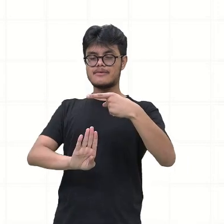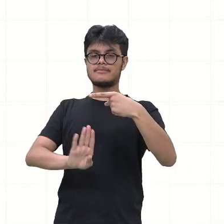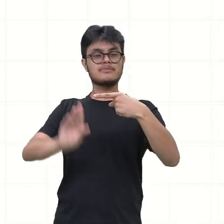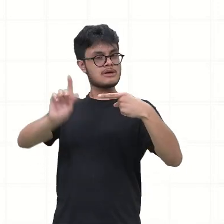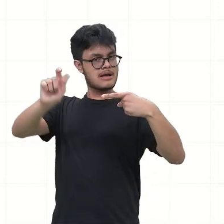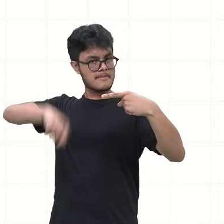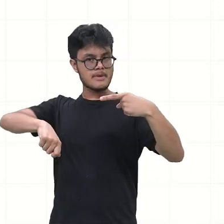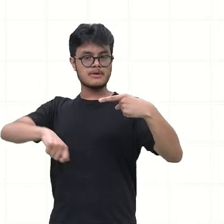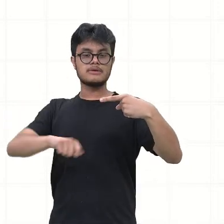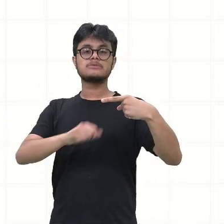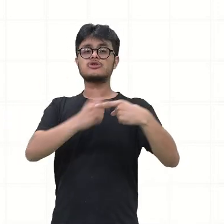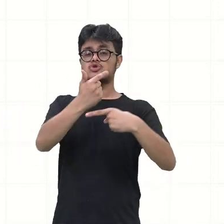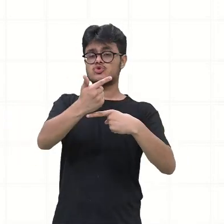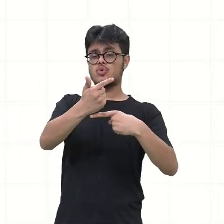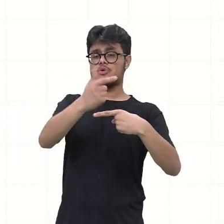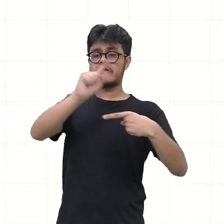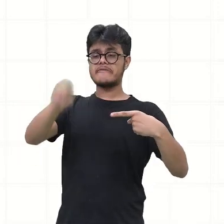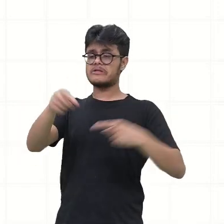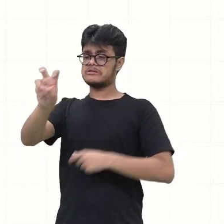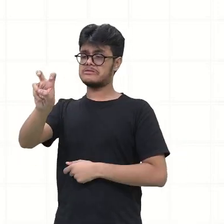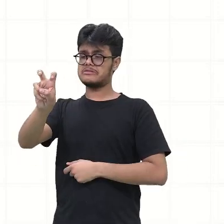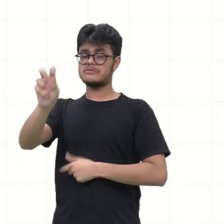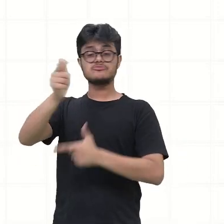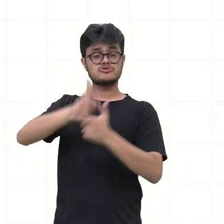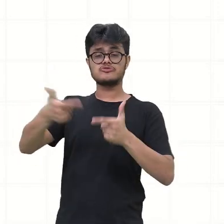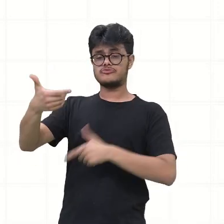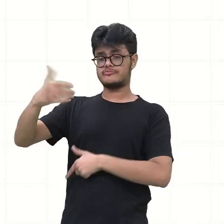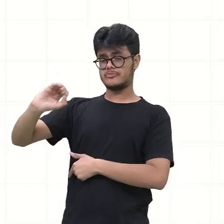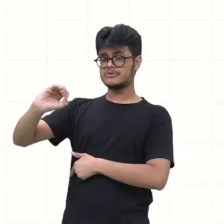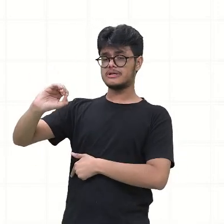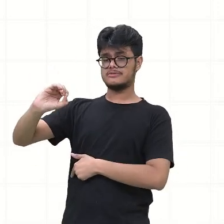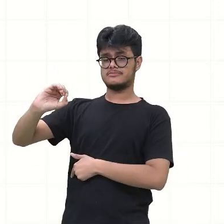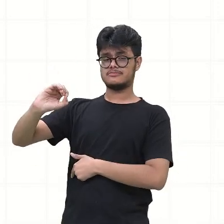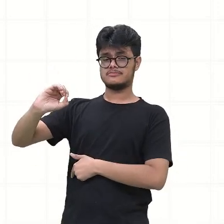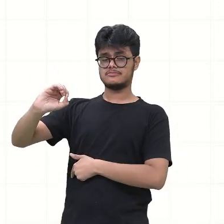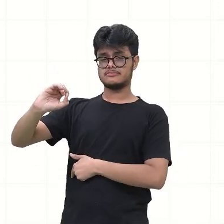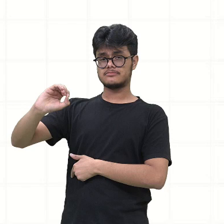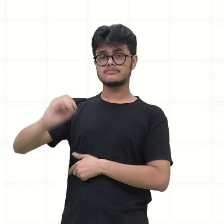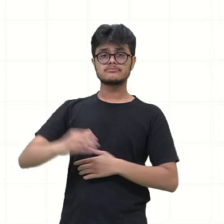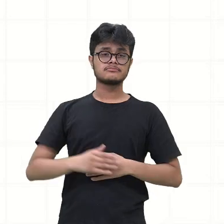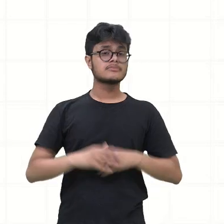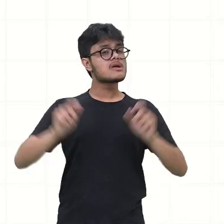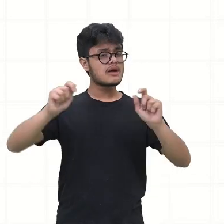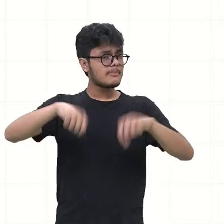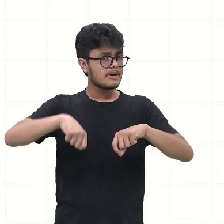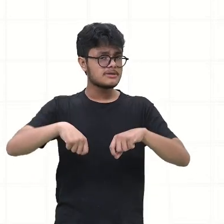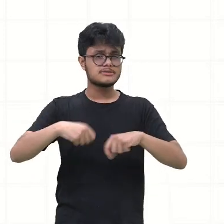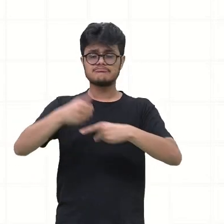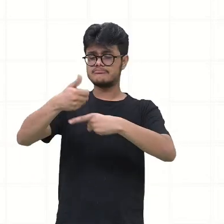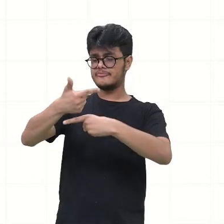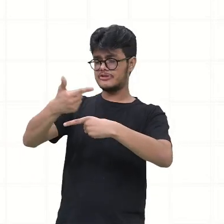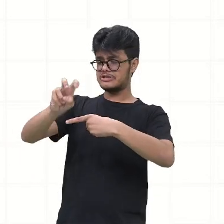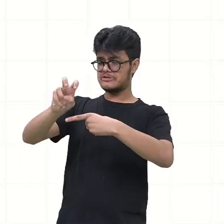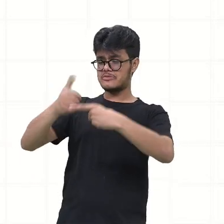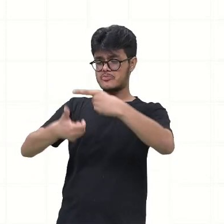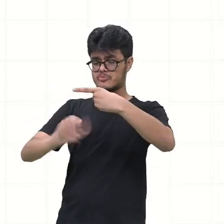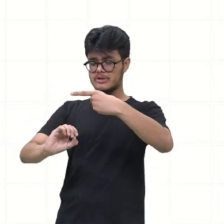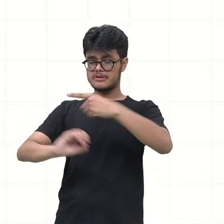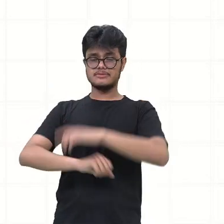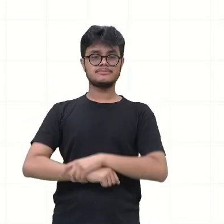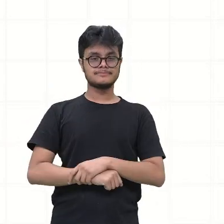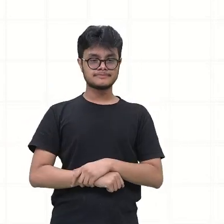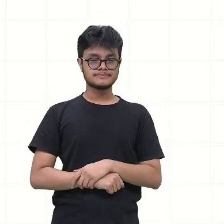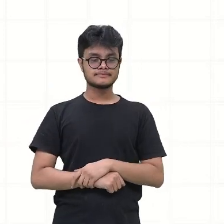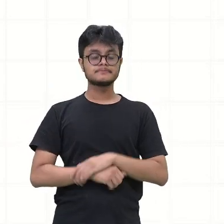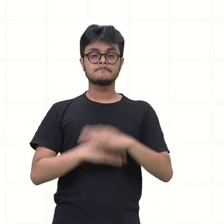posso escrever 2,5 como sendo a fração 2 dividido por 10. Beleza? Então,